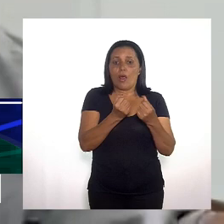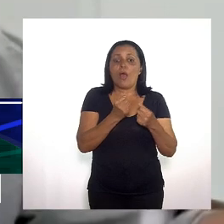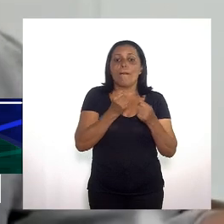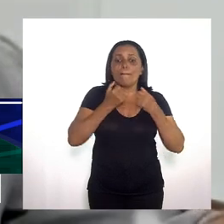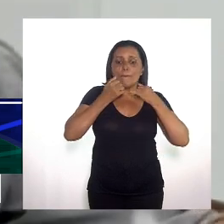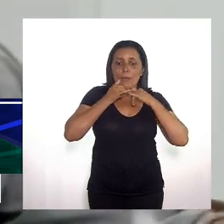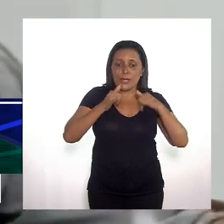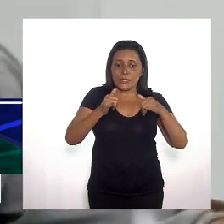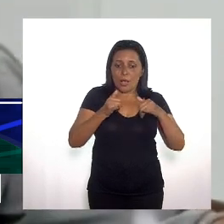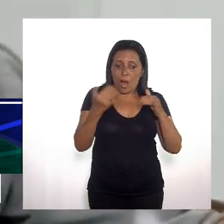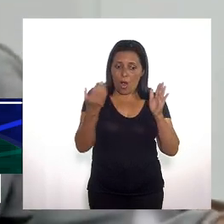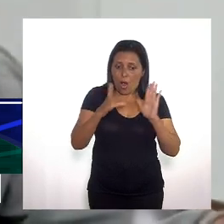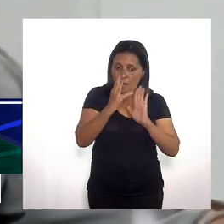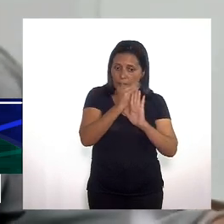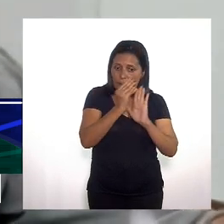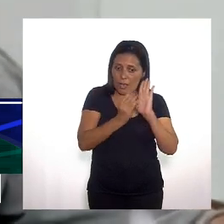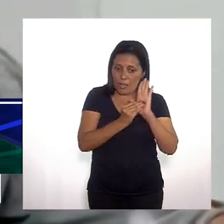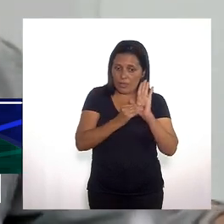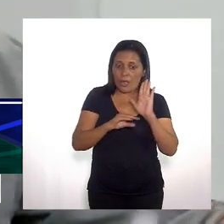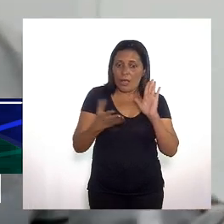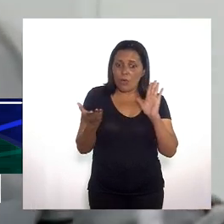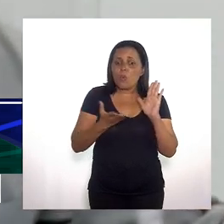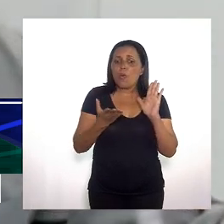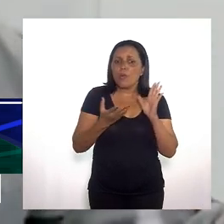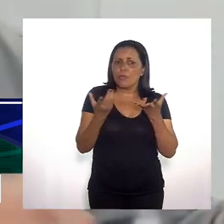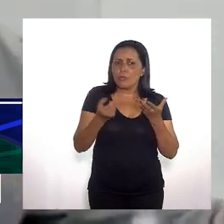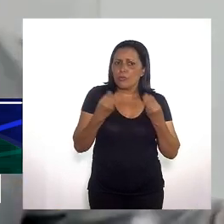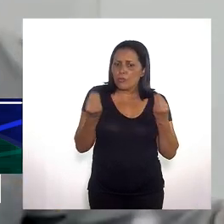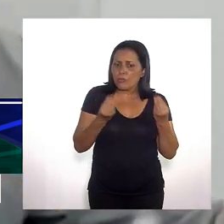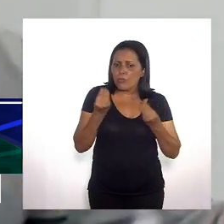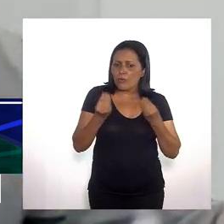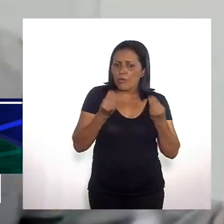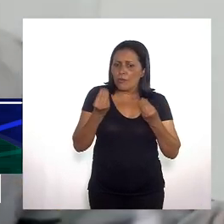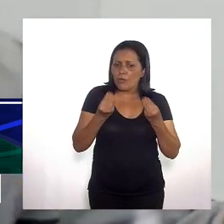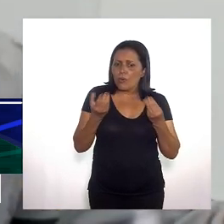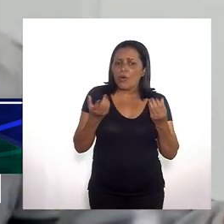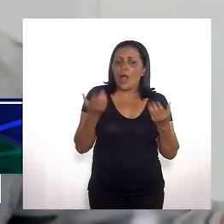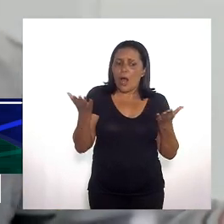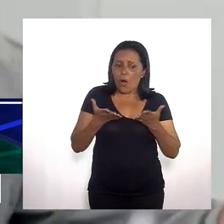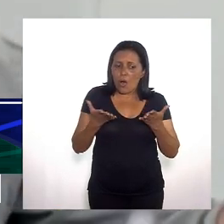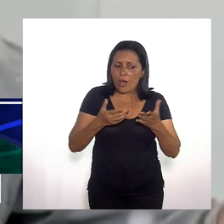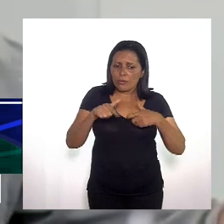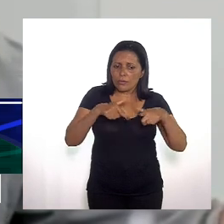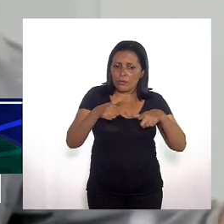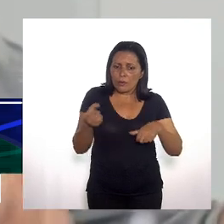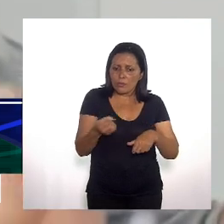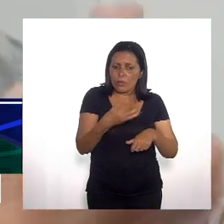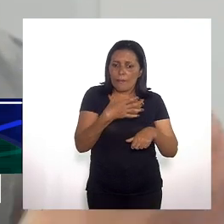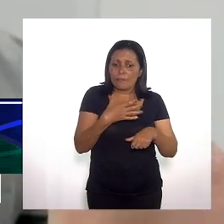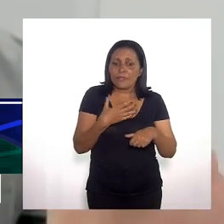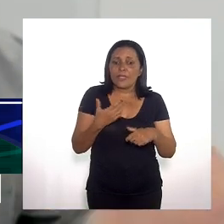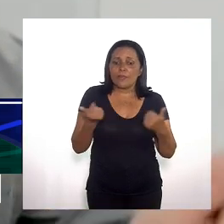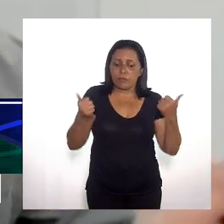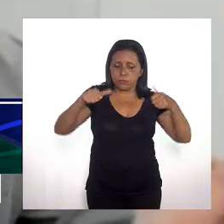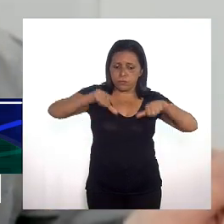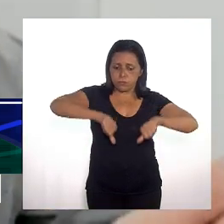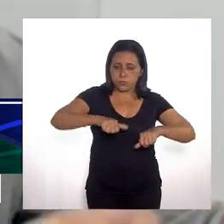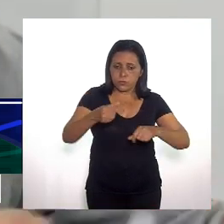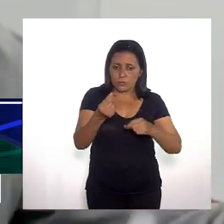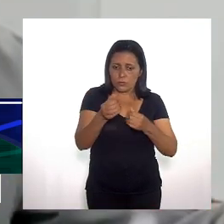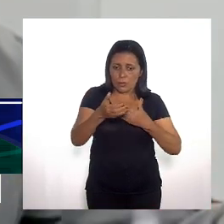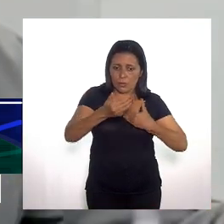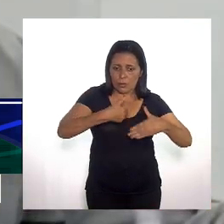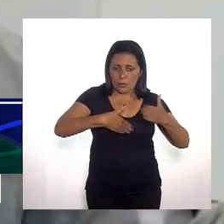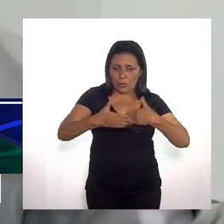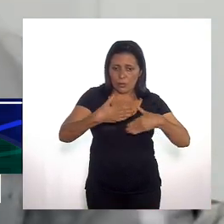O que isso quer dizer? Que a gente tomaria como parâmetro o exercício atual. E como a gente teve queda na arrecadação